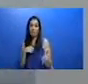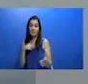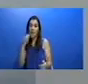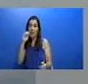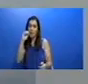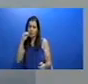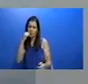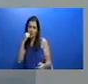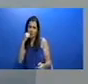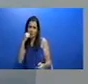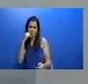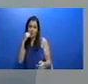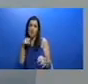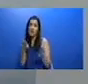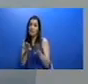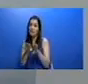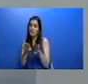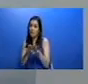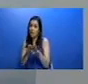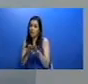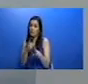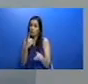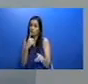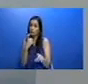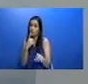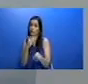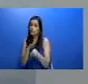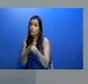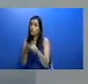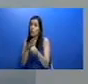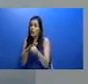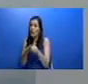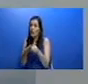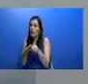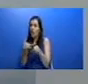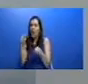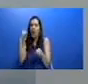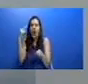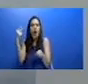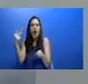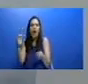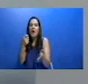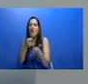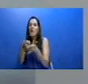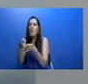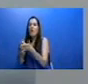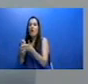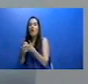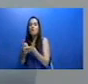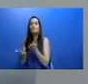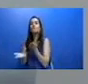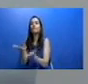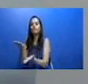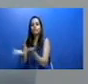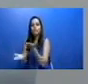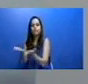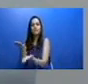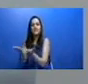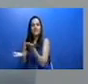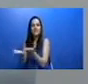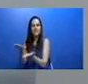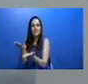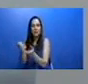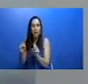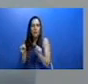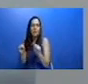tomate, que nós compramos geralmente em quilogramas. Então, o limão e o tomate